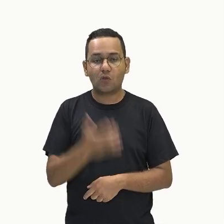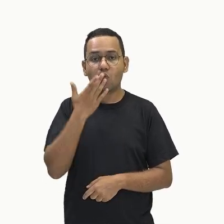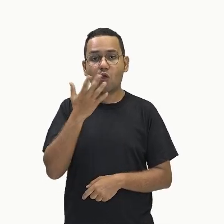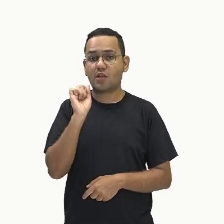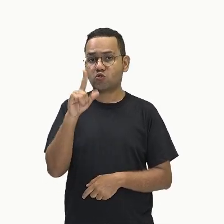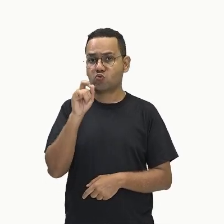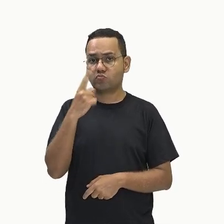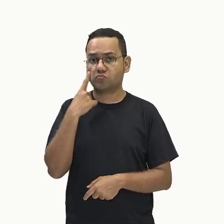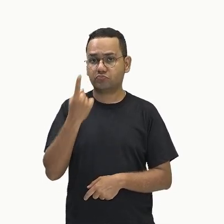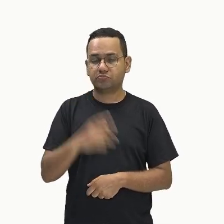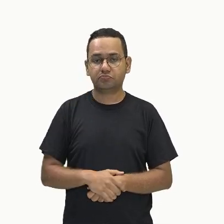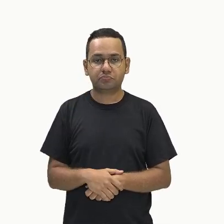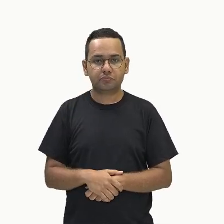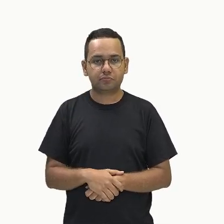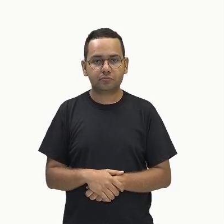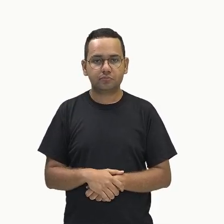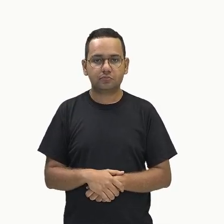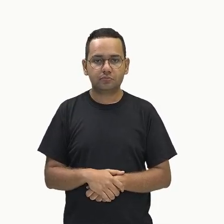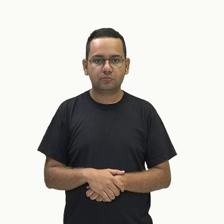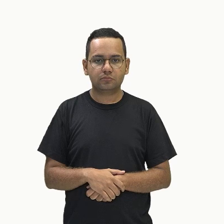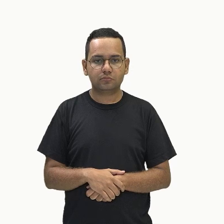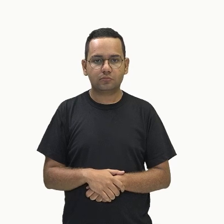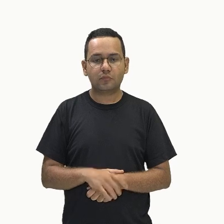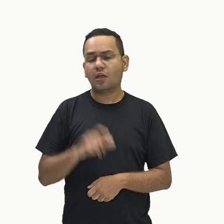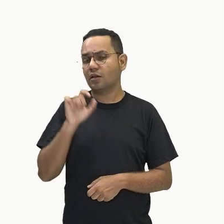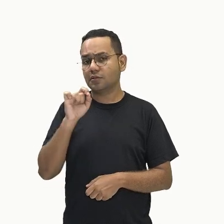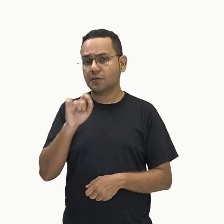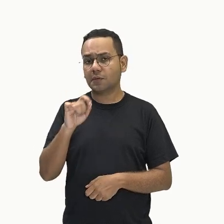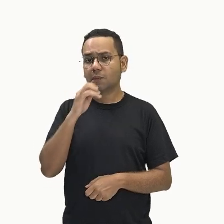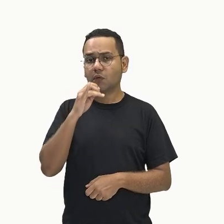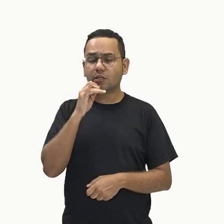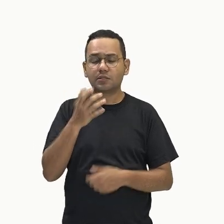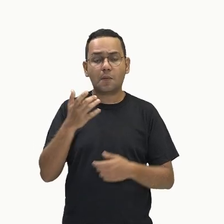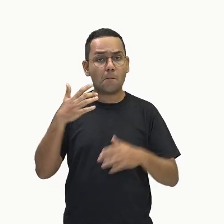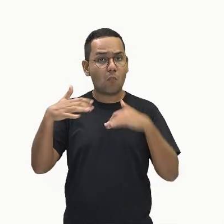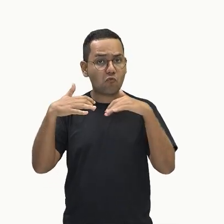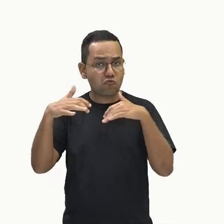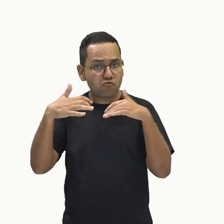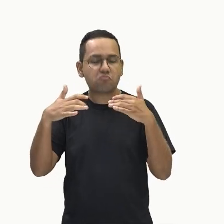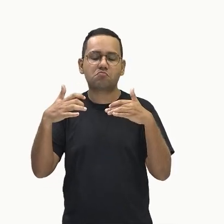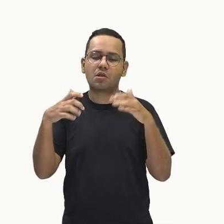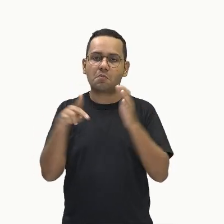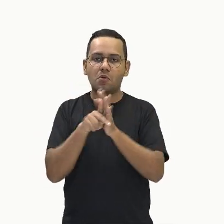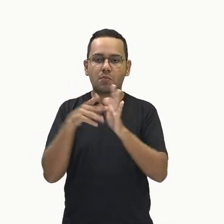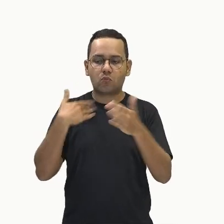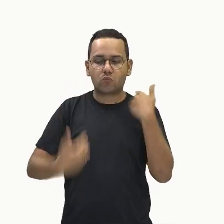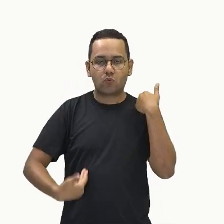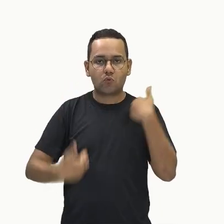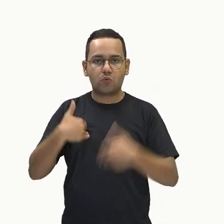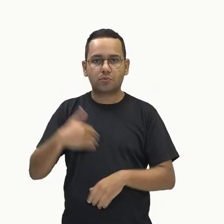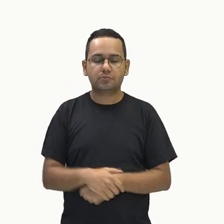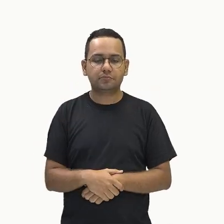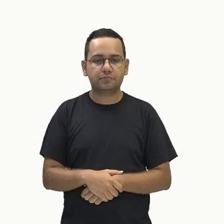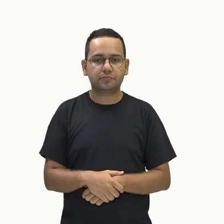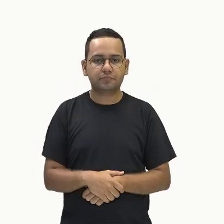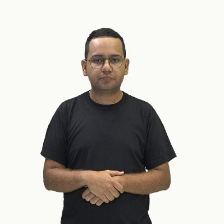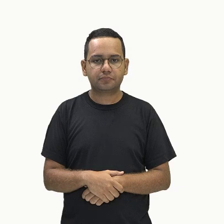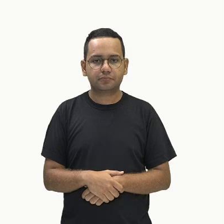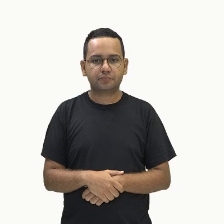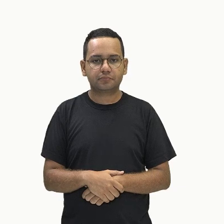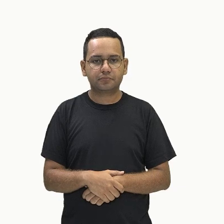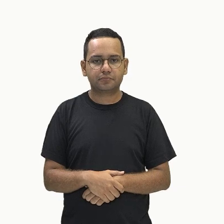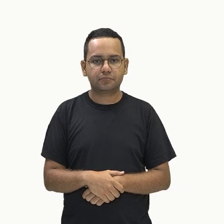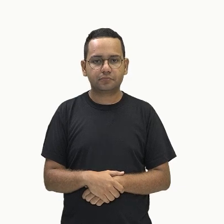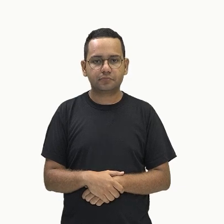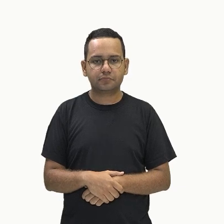pela liberdade de movimentos, quem vai dar os movimentos para o nosso corpo. Nós vamos ter